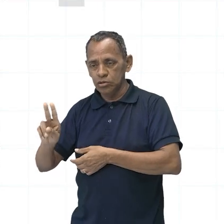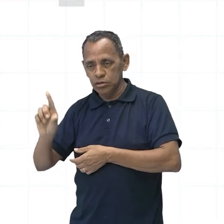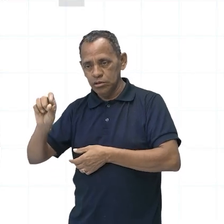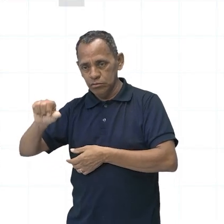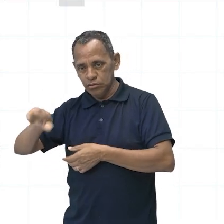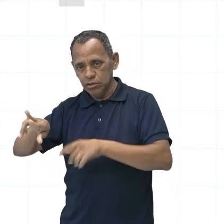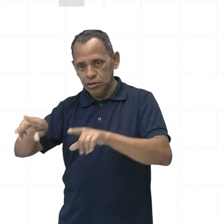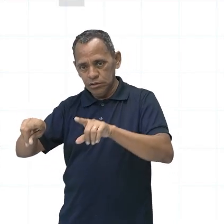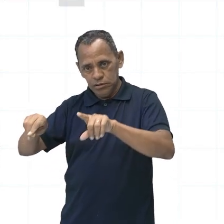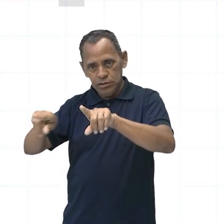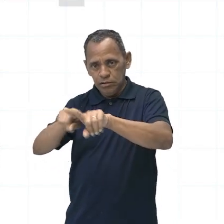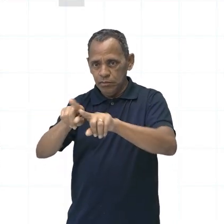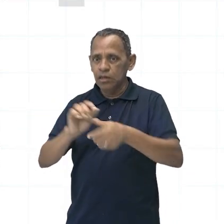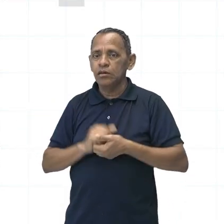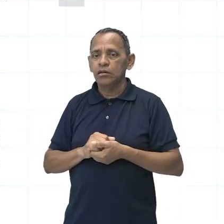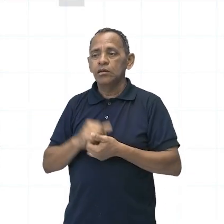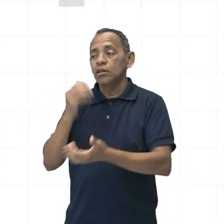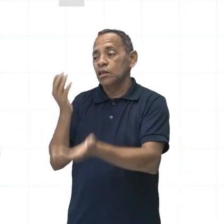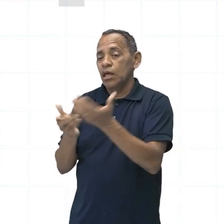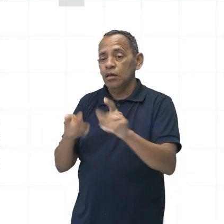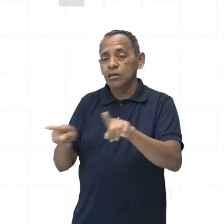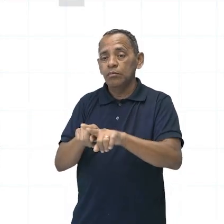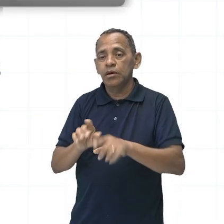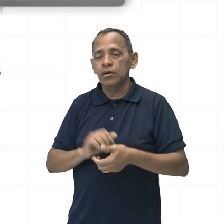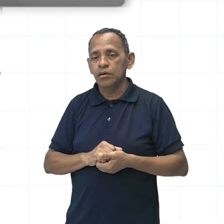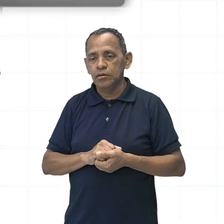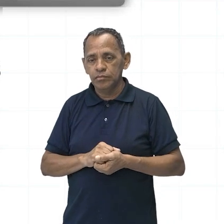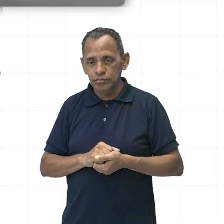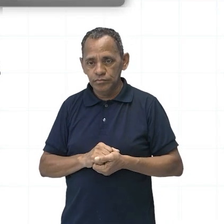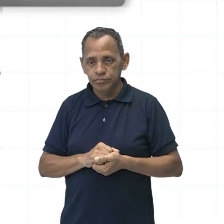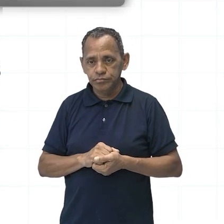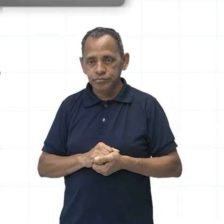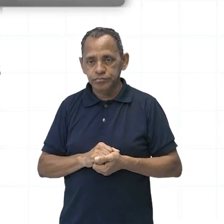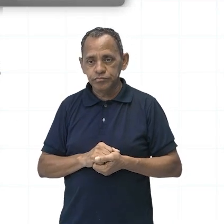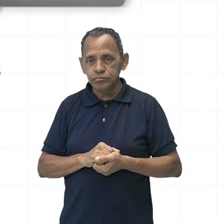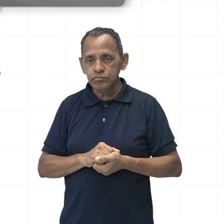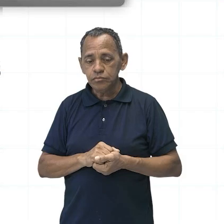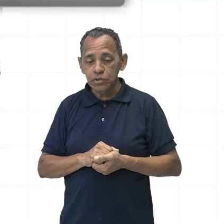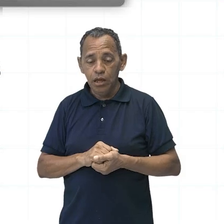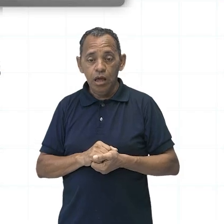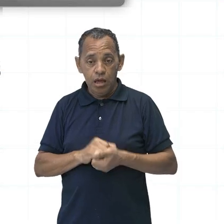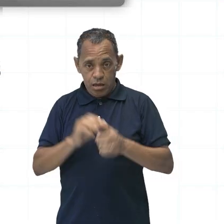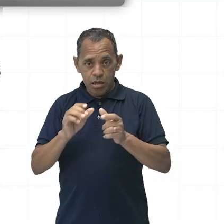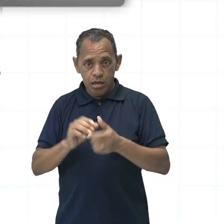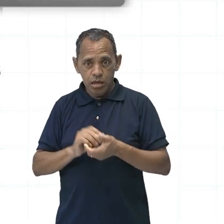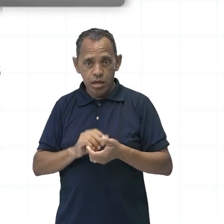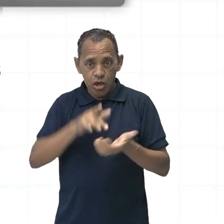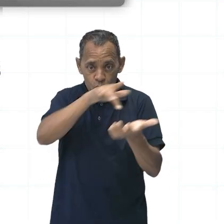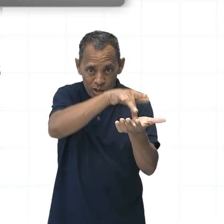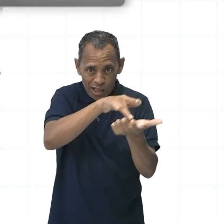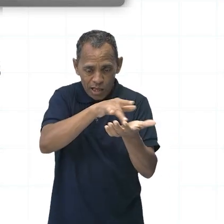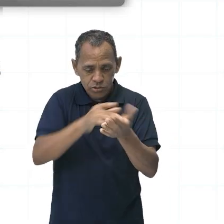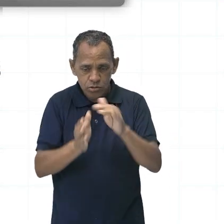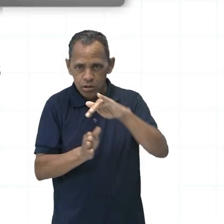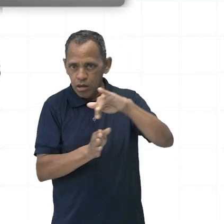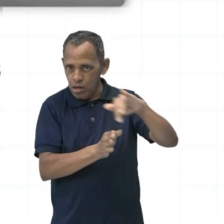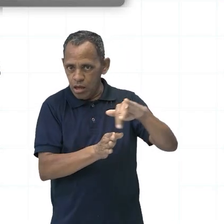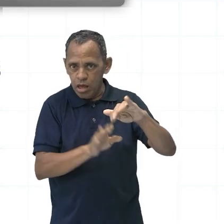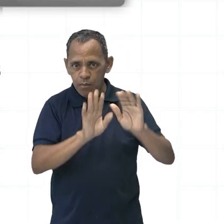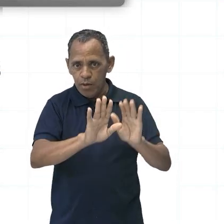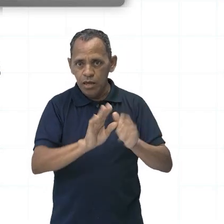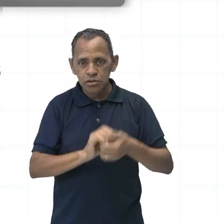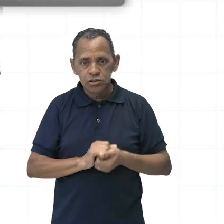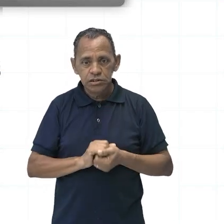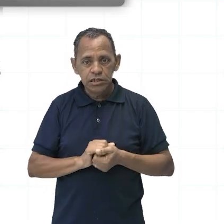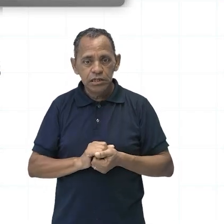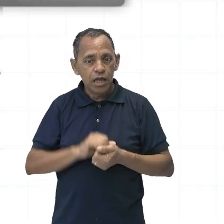leve também, mas que é o quê? A dança moderna. Deixou de lado todos os passos do balé clássico? Não, mas